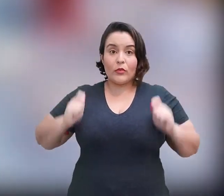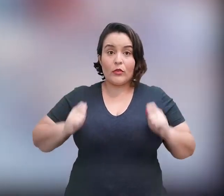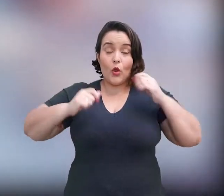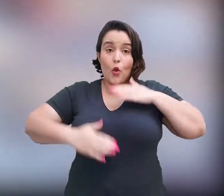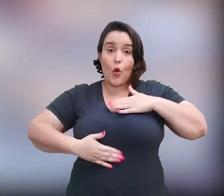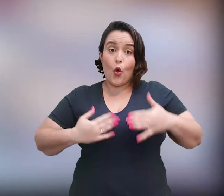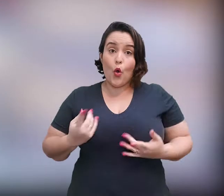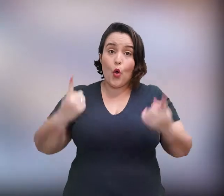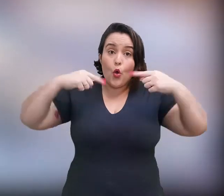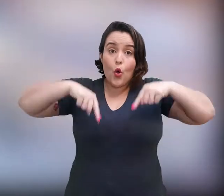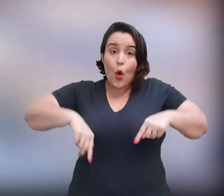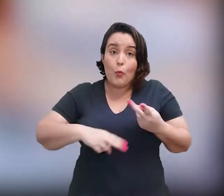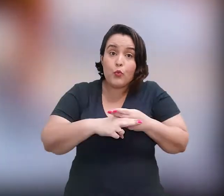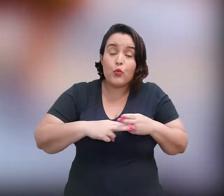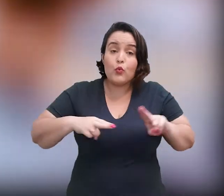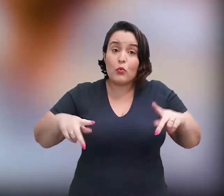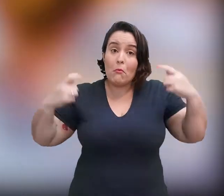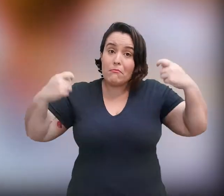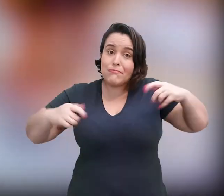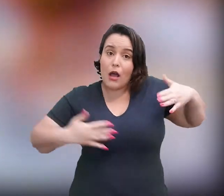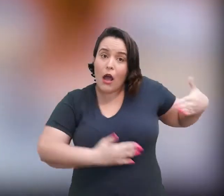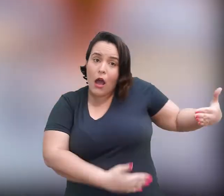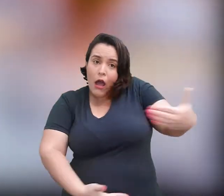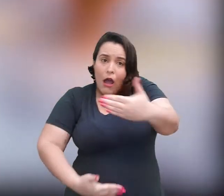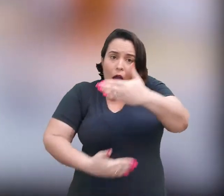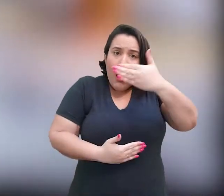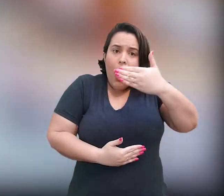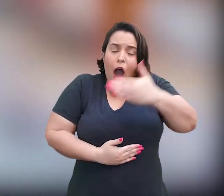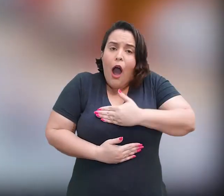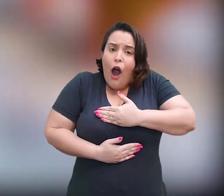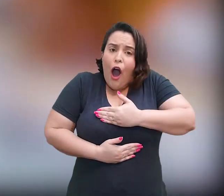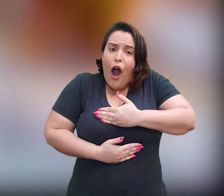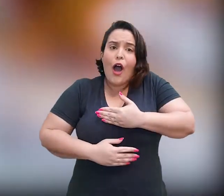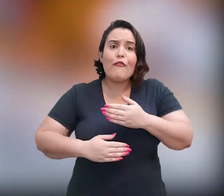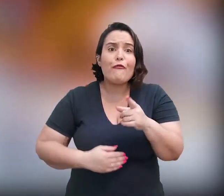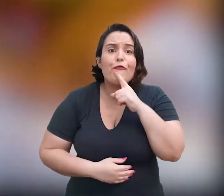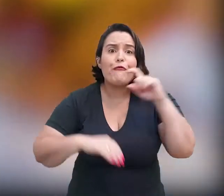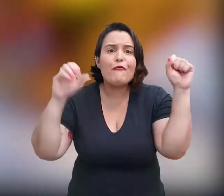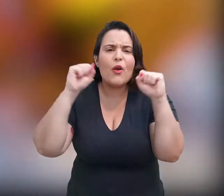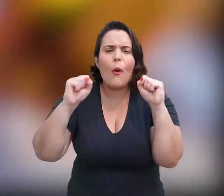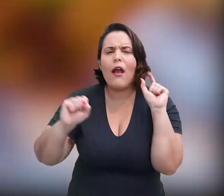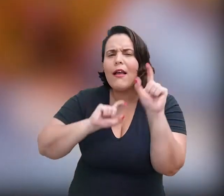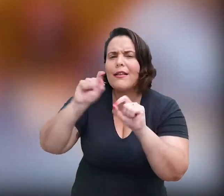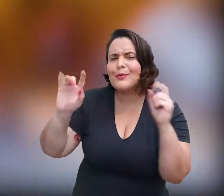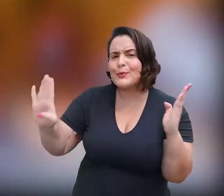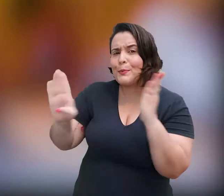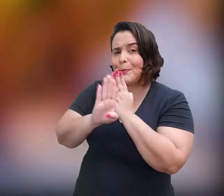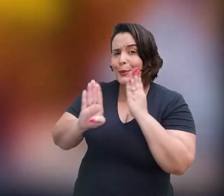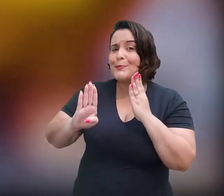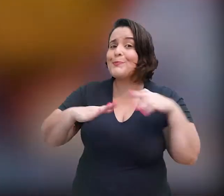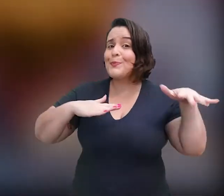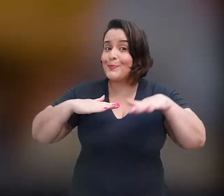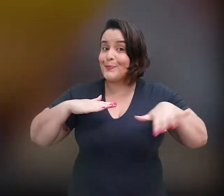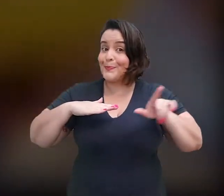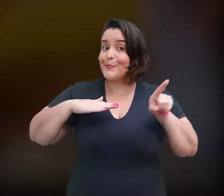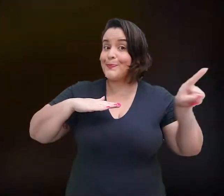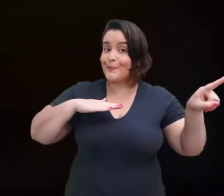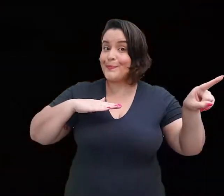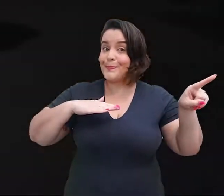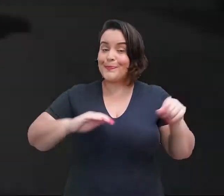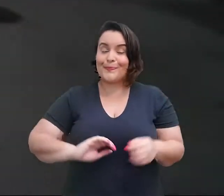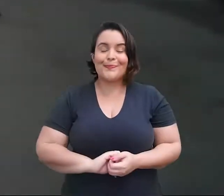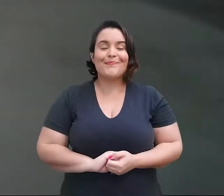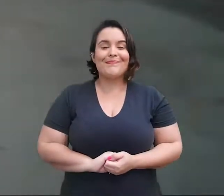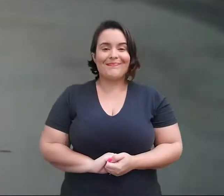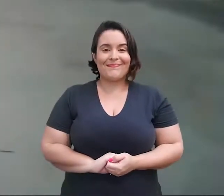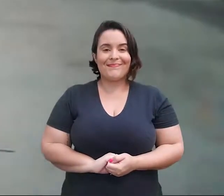Cubram os corpos descobertos, tá frio. Quem descobriu? A costa. Na imagem desfocada e colorida, duas